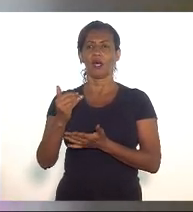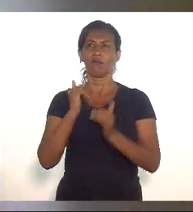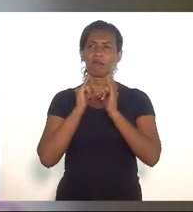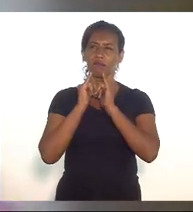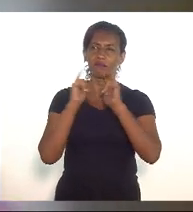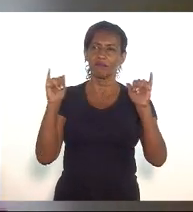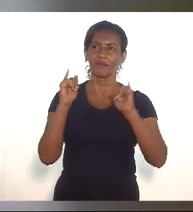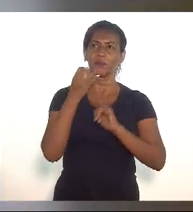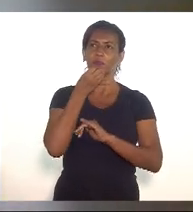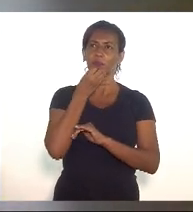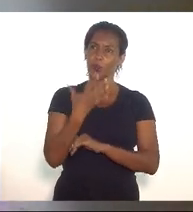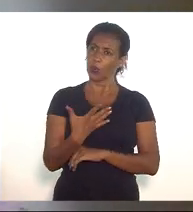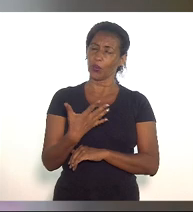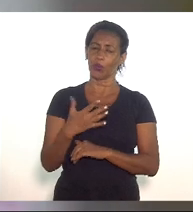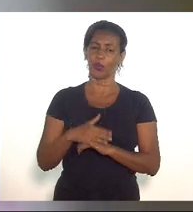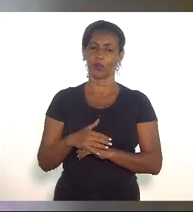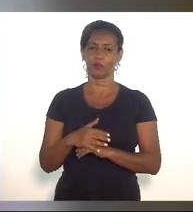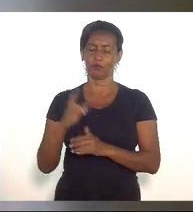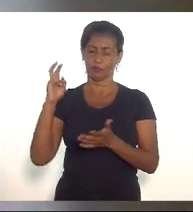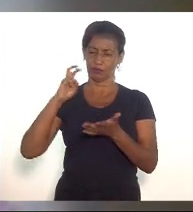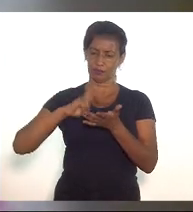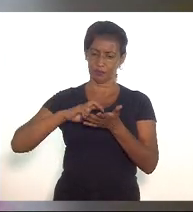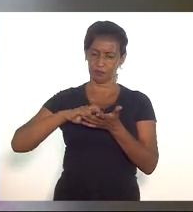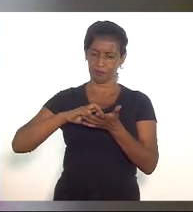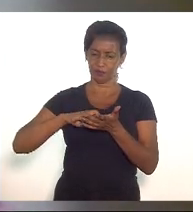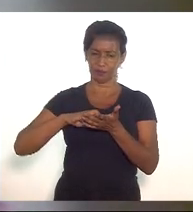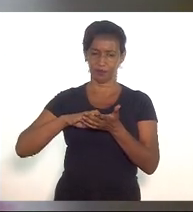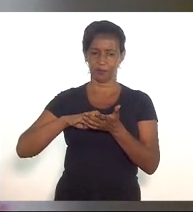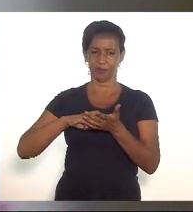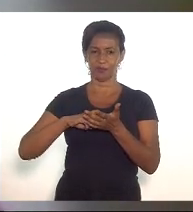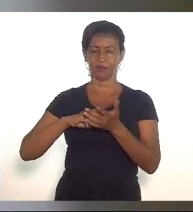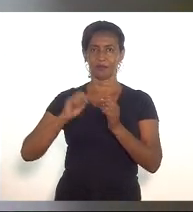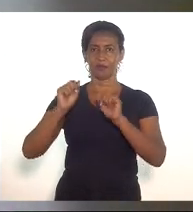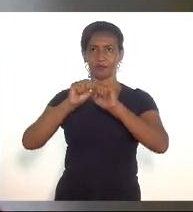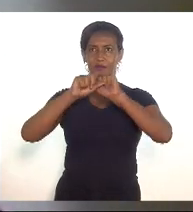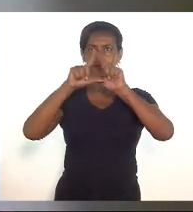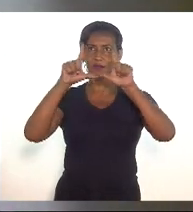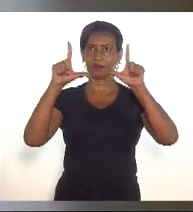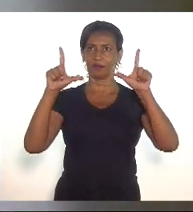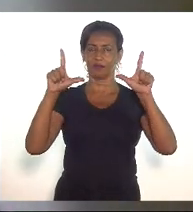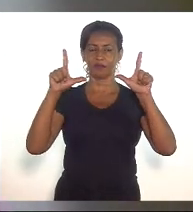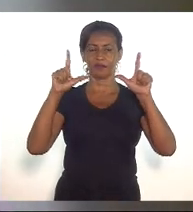Muito boa. Nós amanhecemos hoje com uma notícia nas redes sociais